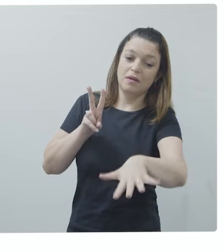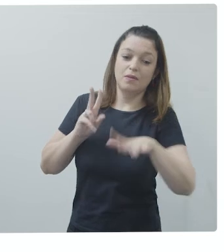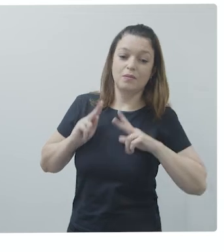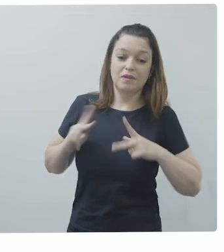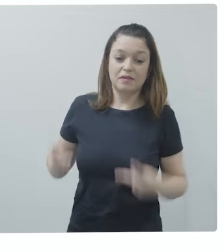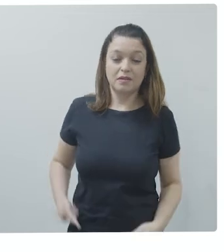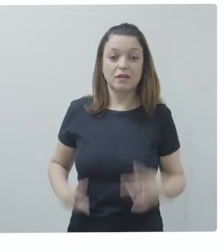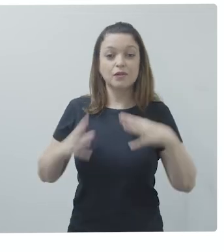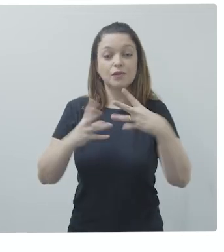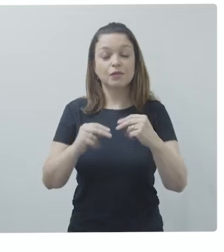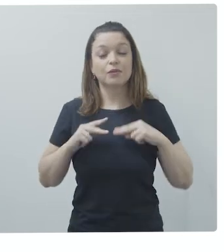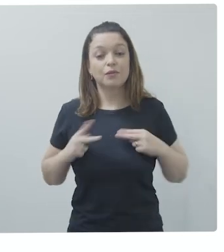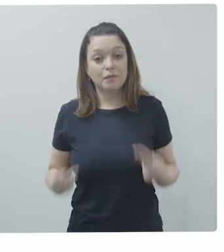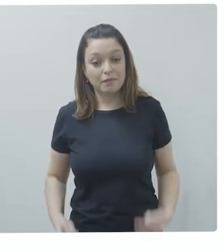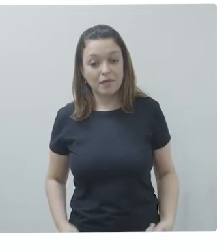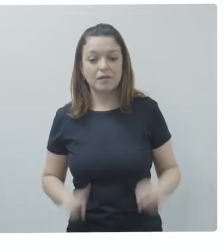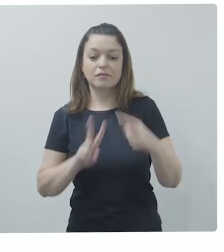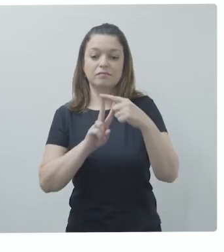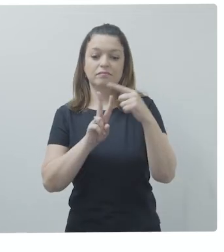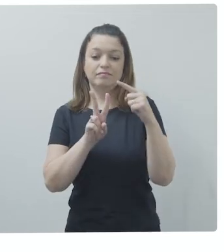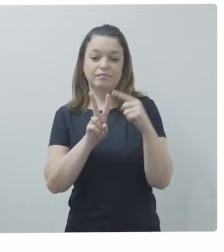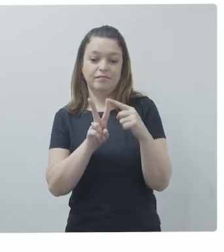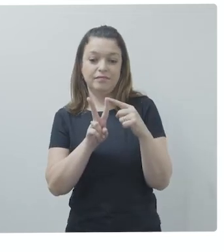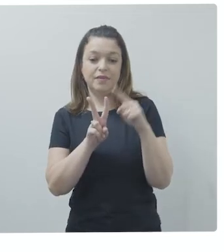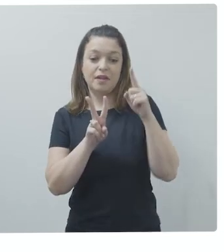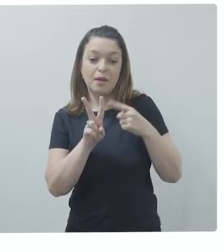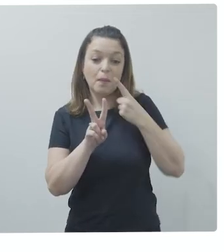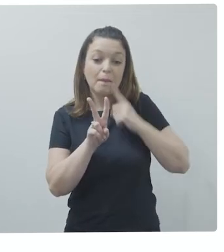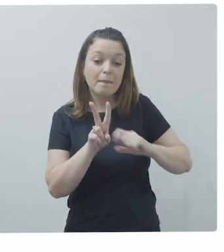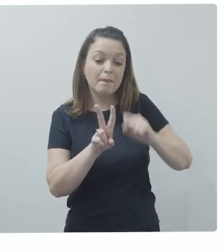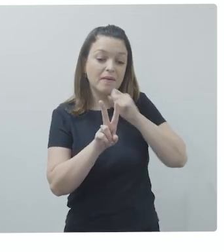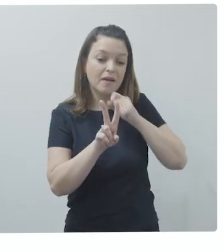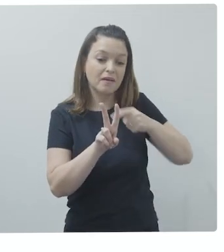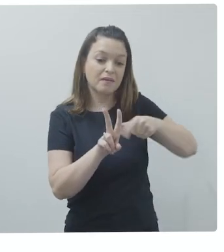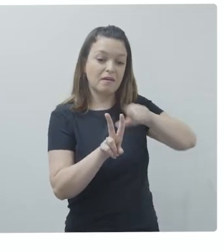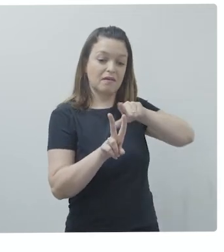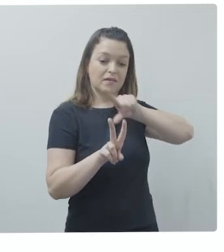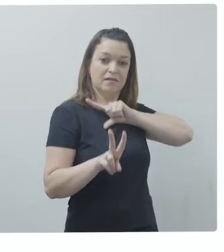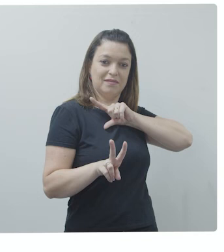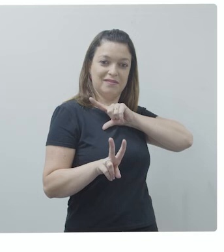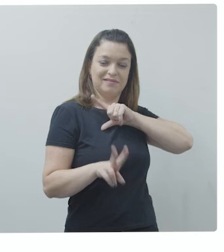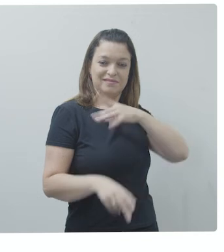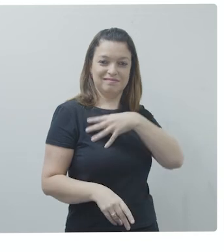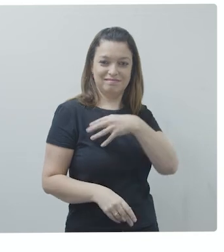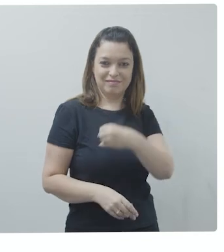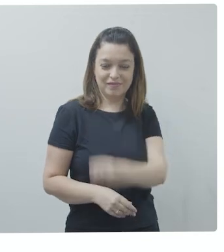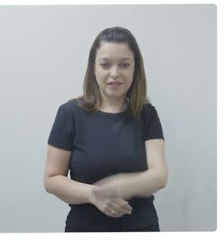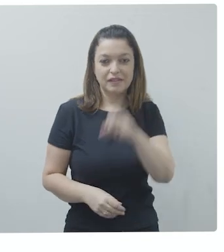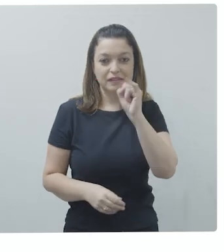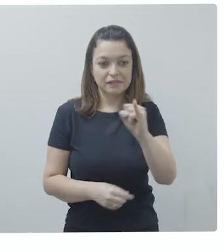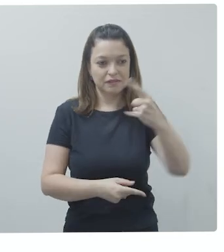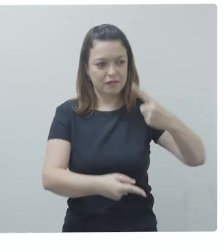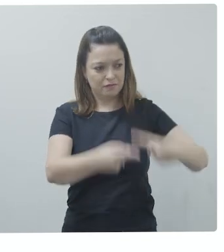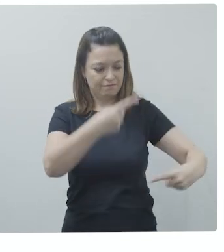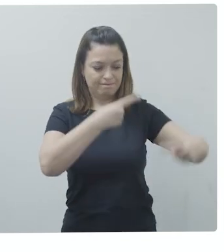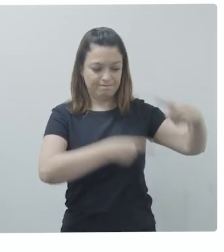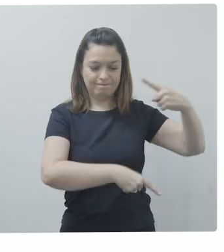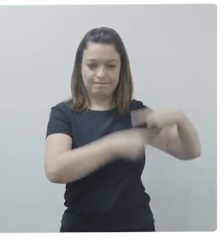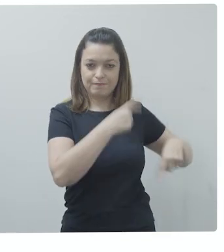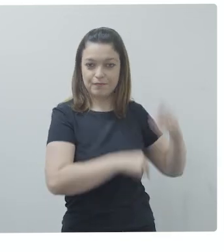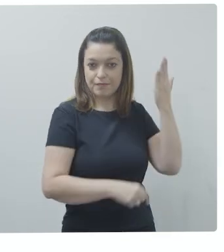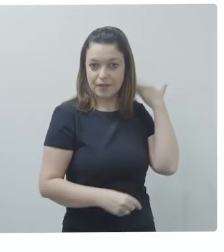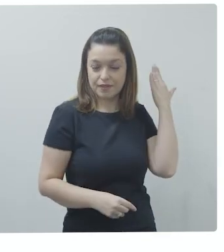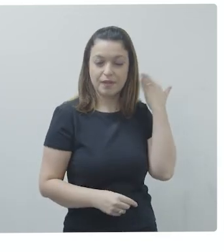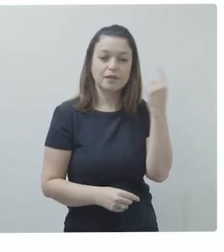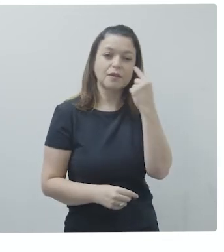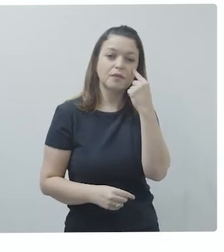seus pais, e aos pais deles, e aos pais que vieram antes dos pais deles. Se voltarmos o bastante no passado,